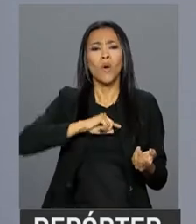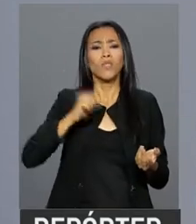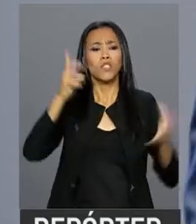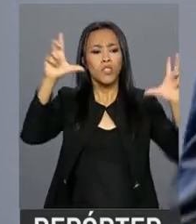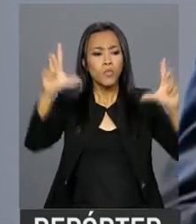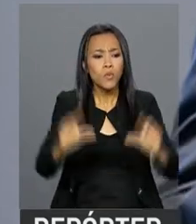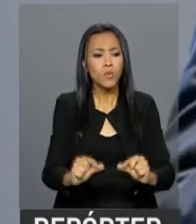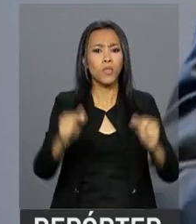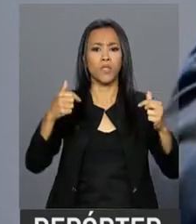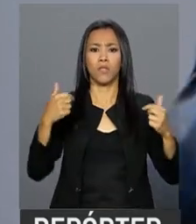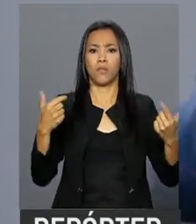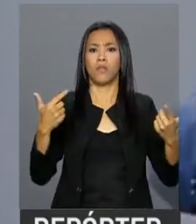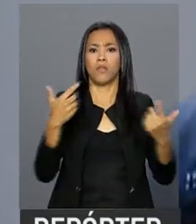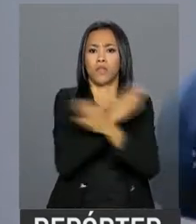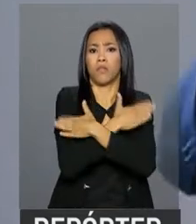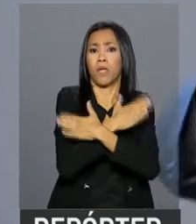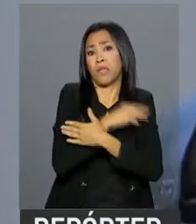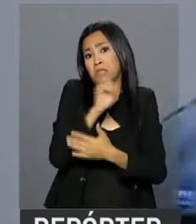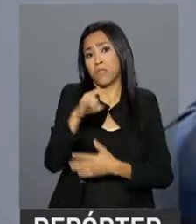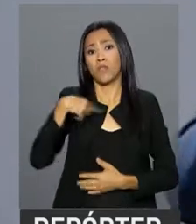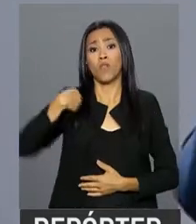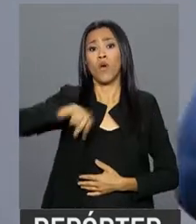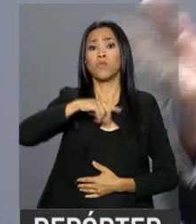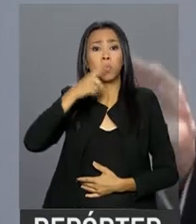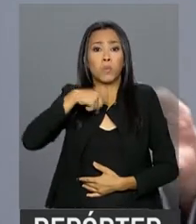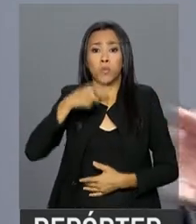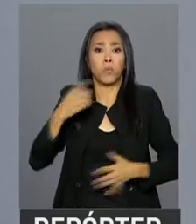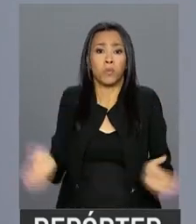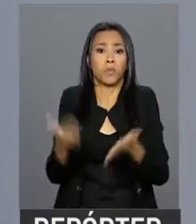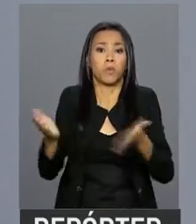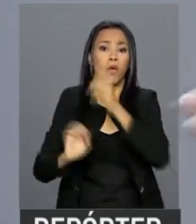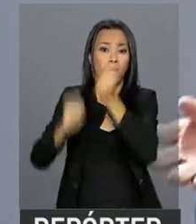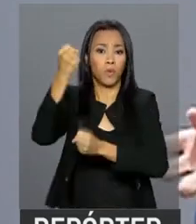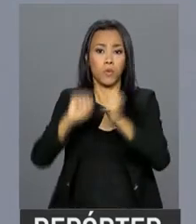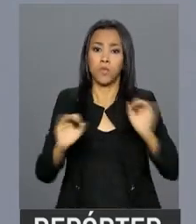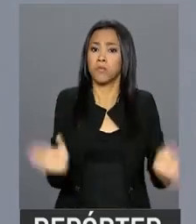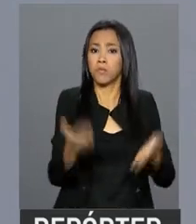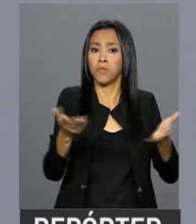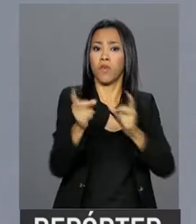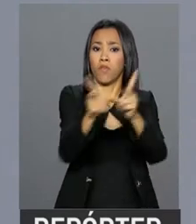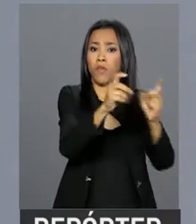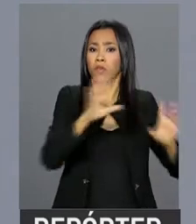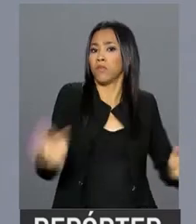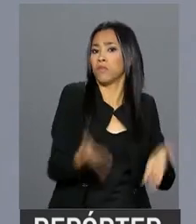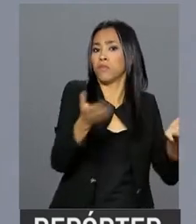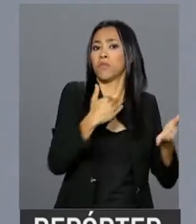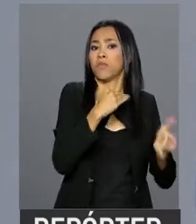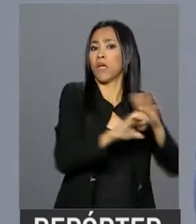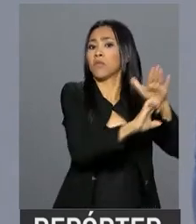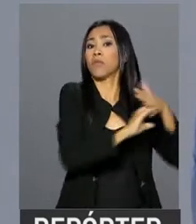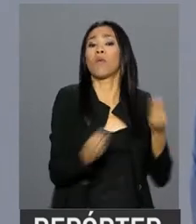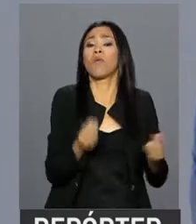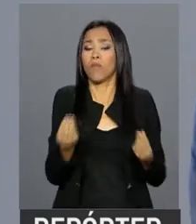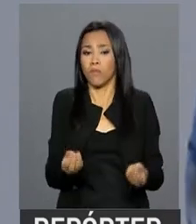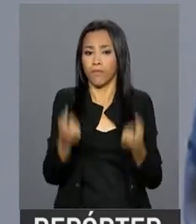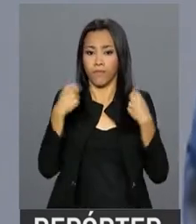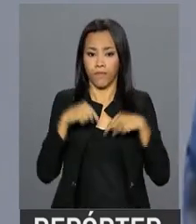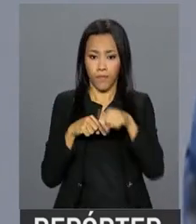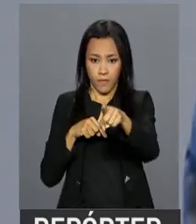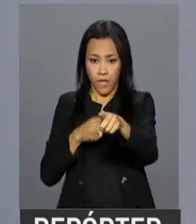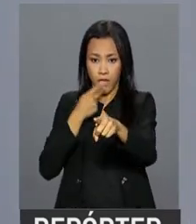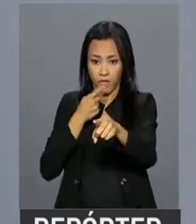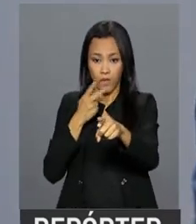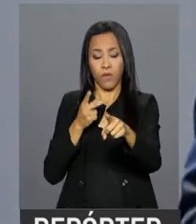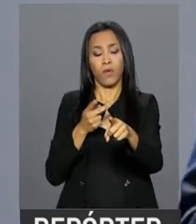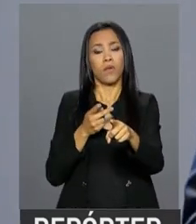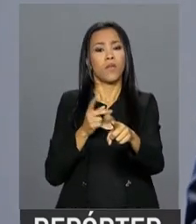desemprego se não incentivarmos a indústria, o comércio, o setor de serviços, o agronegócio? Temer encerrou o discurso com uma mensagem de